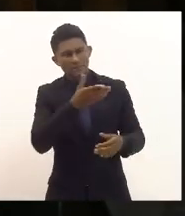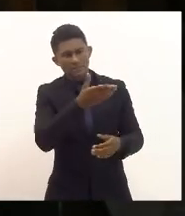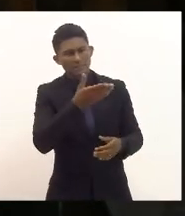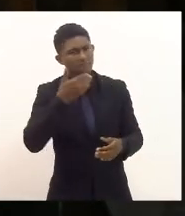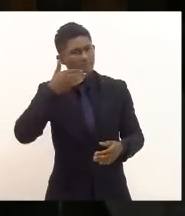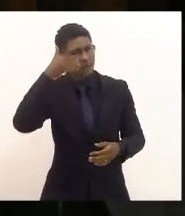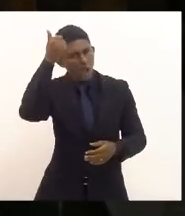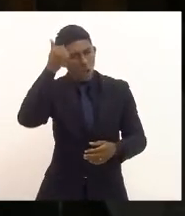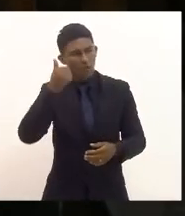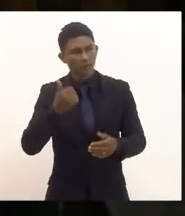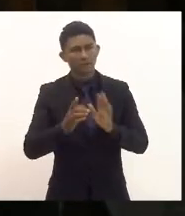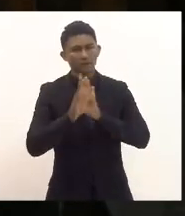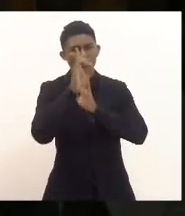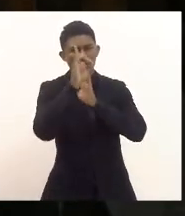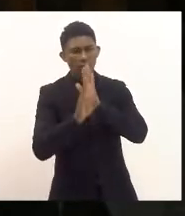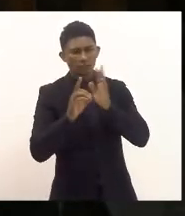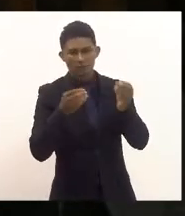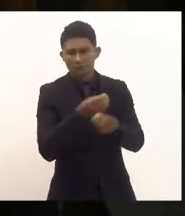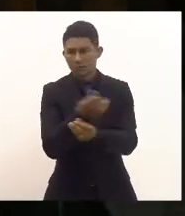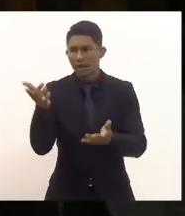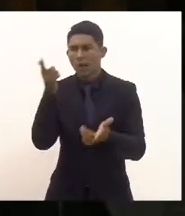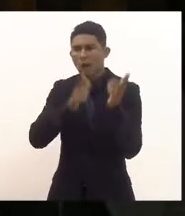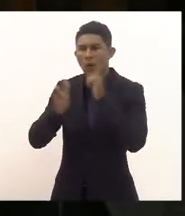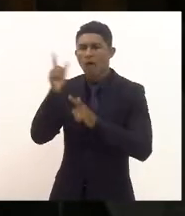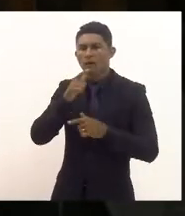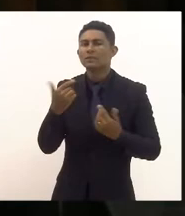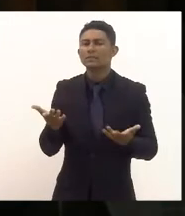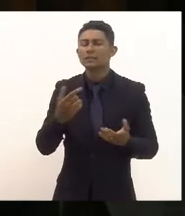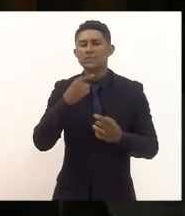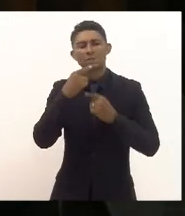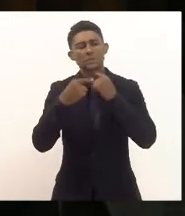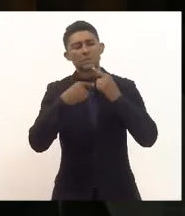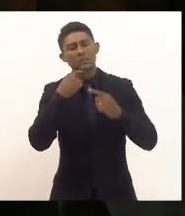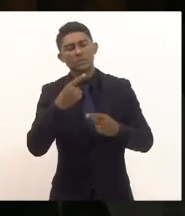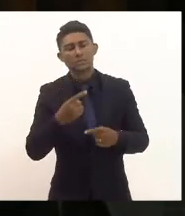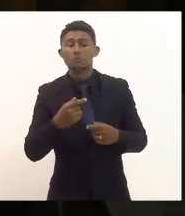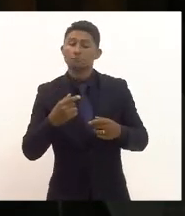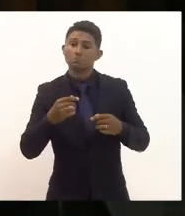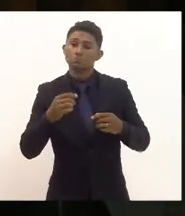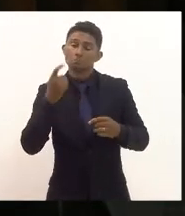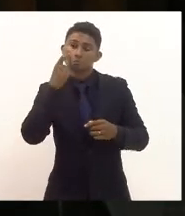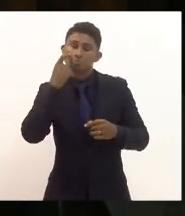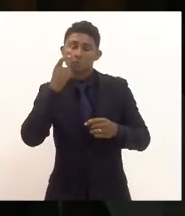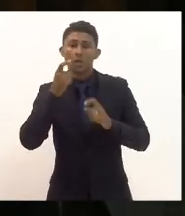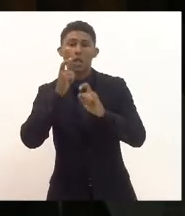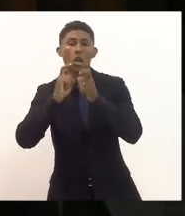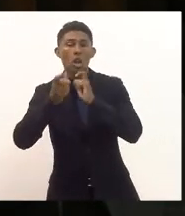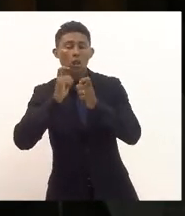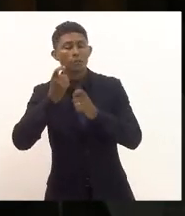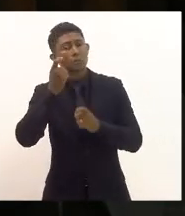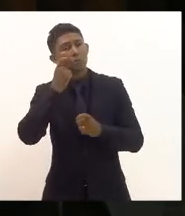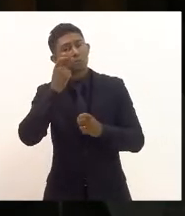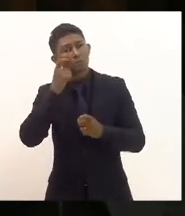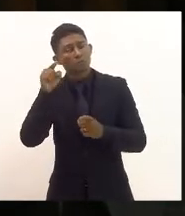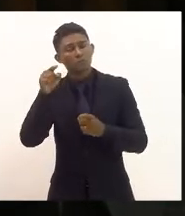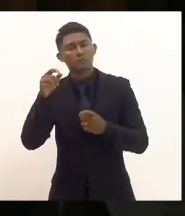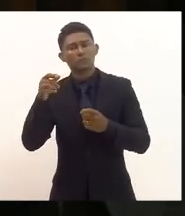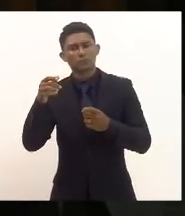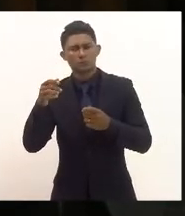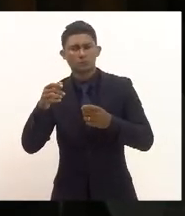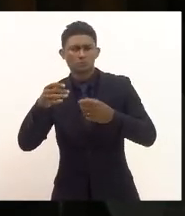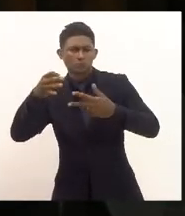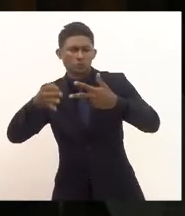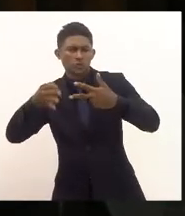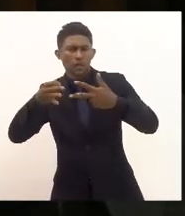para esse direito de repente a gente poderia debater o judiciário convocando o escritório de